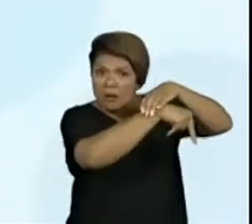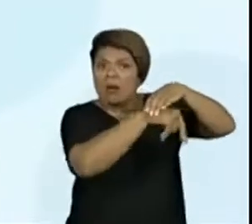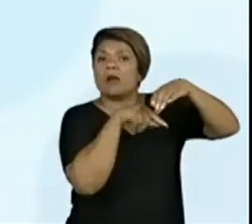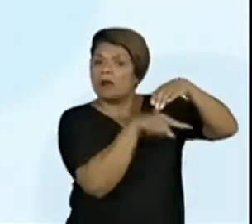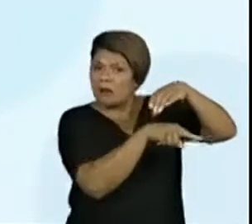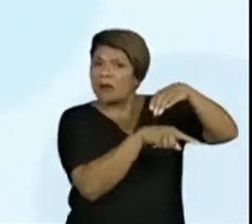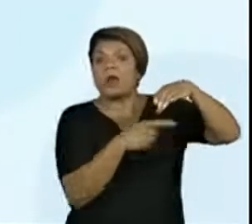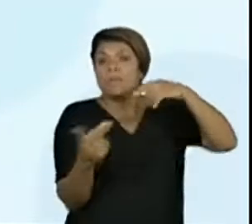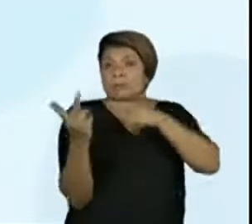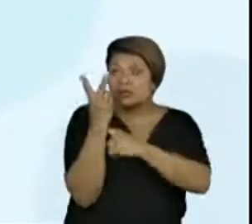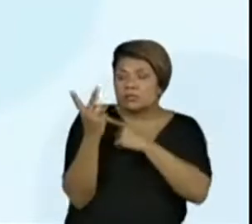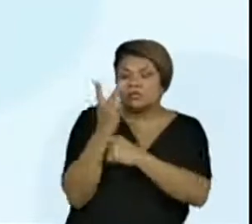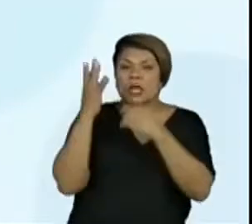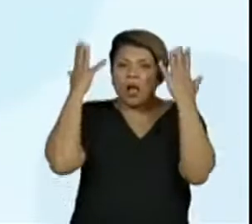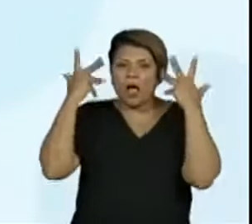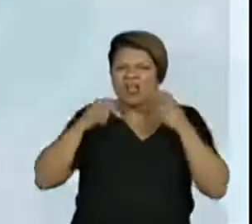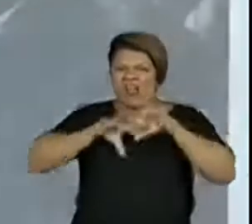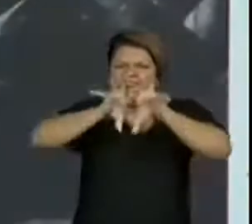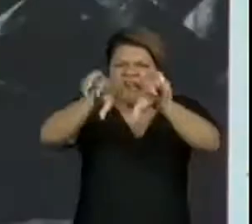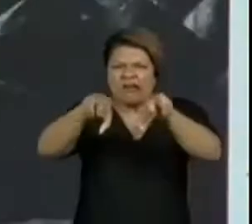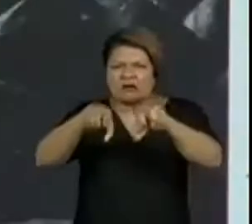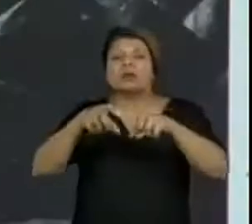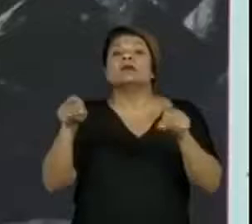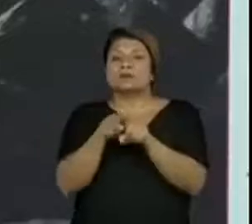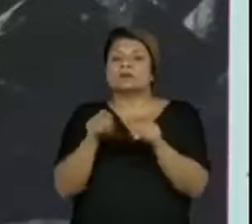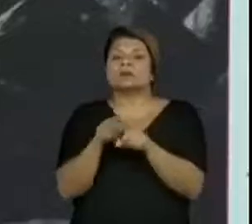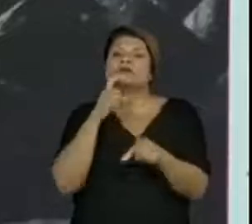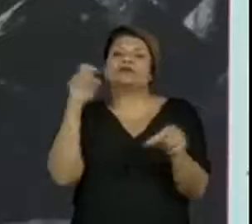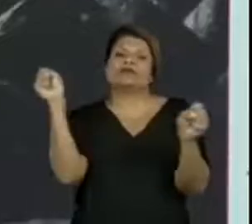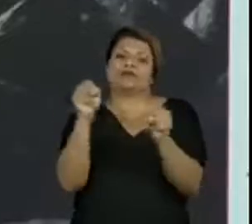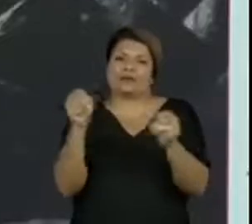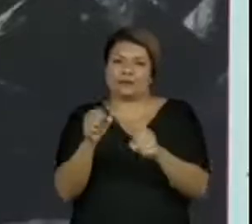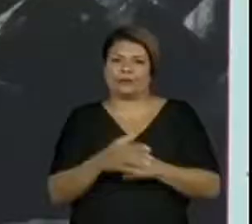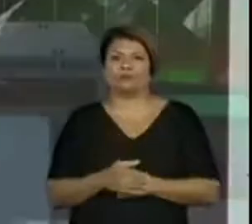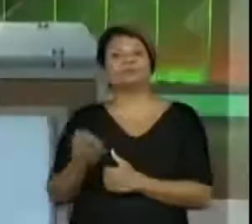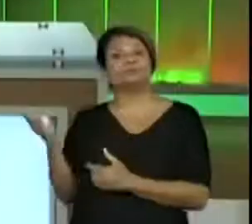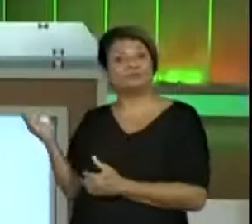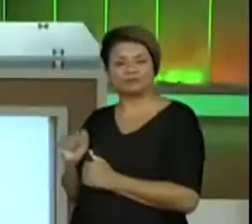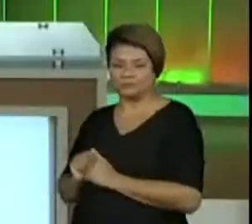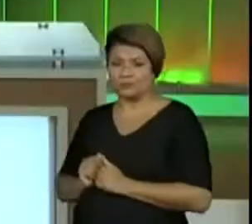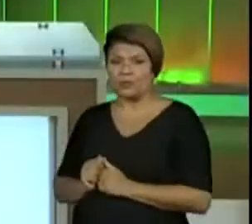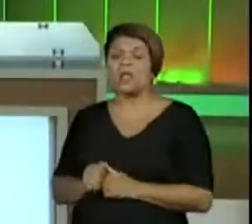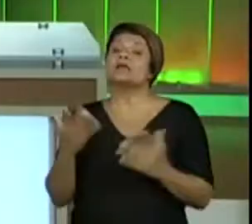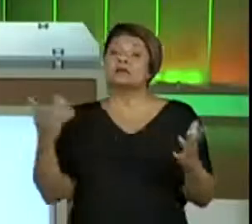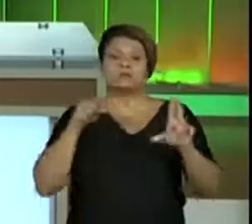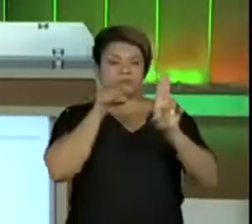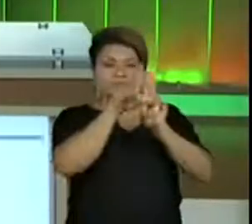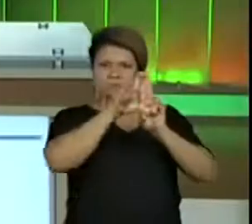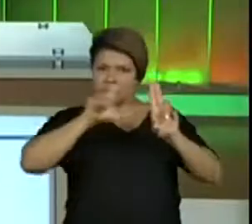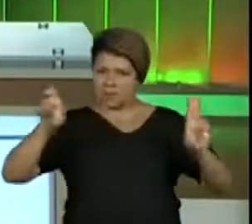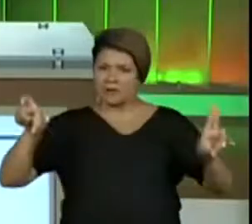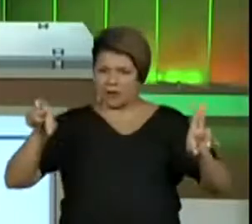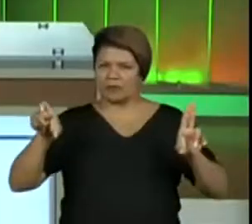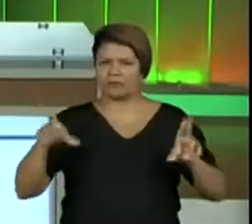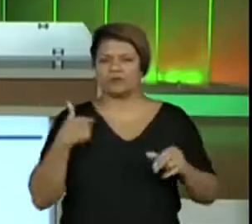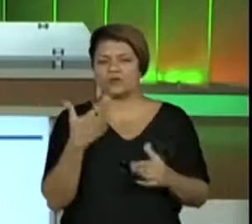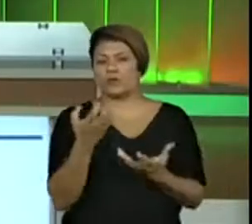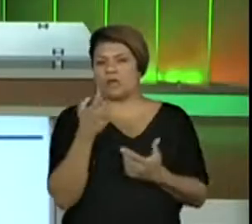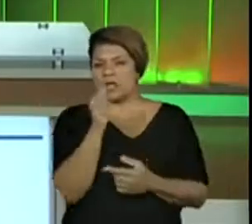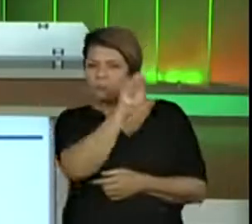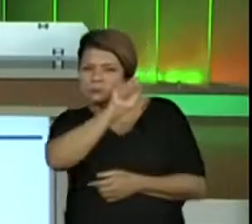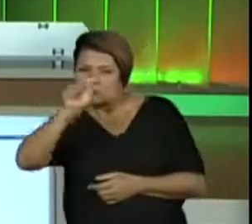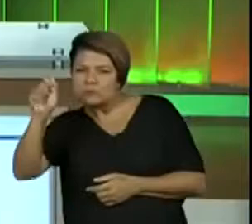do frio. Eu quero destacar, então, nesse parágrafo e nesse trecho que a gente